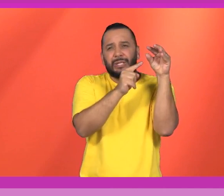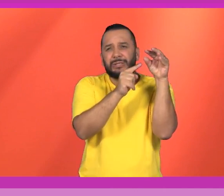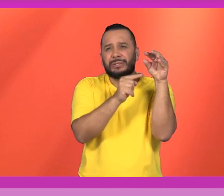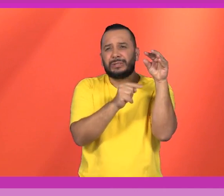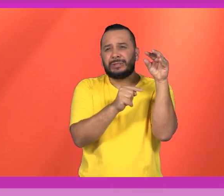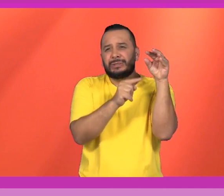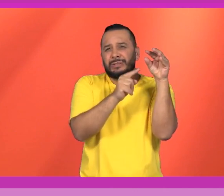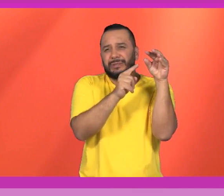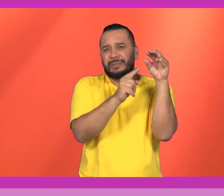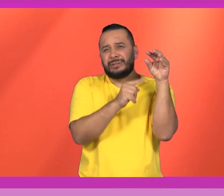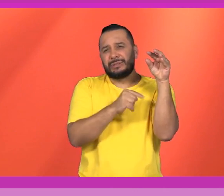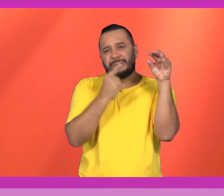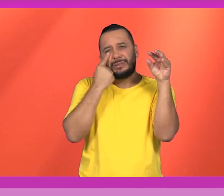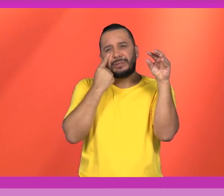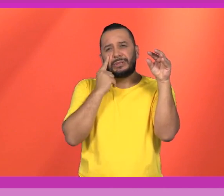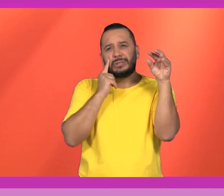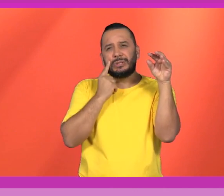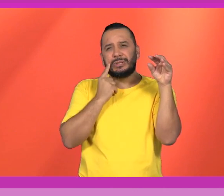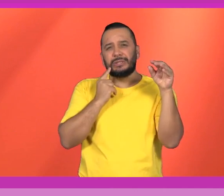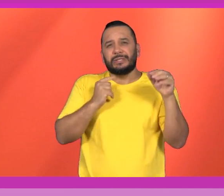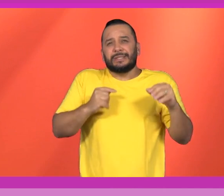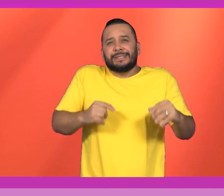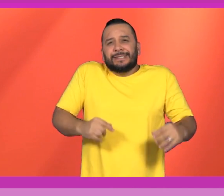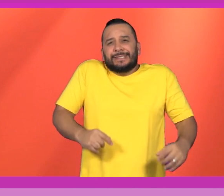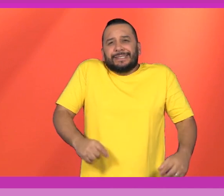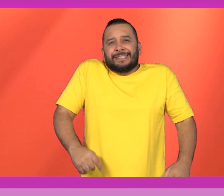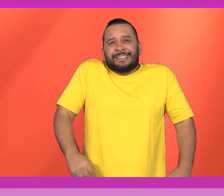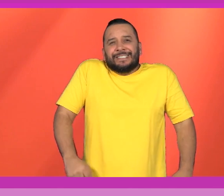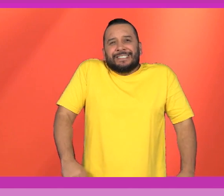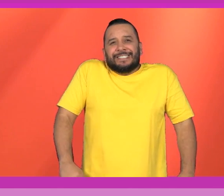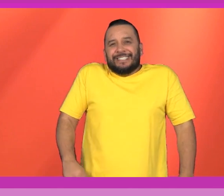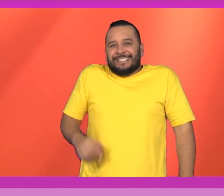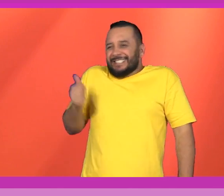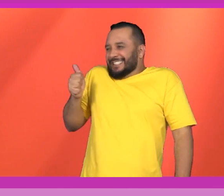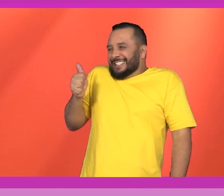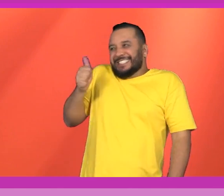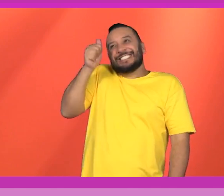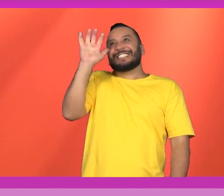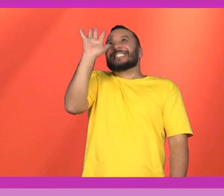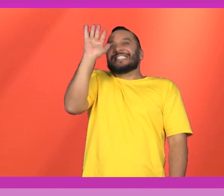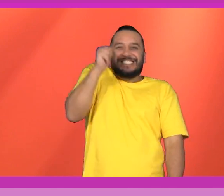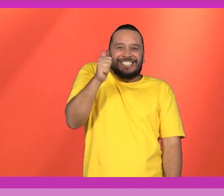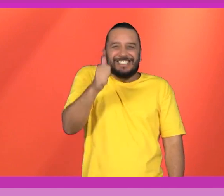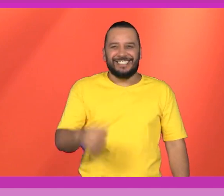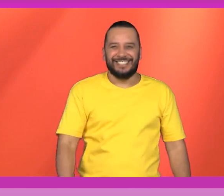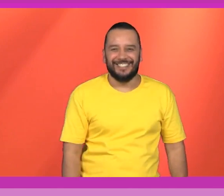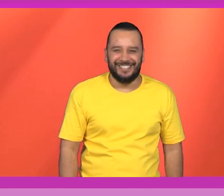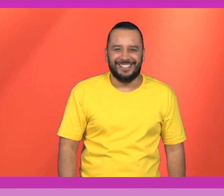chorar.